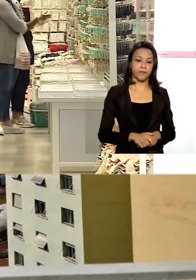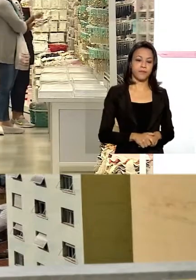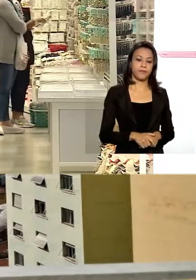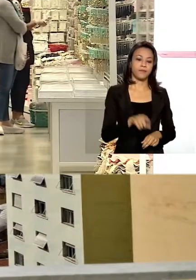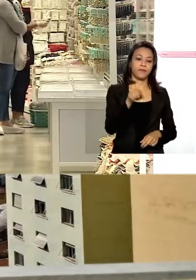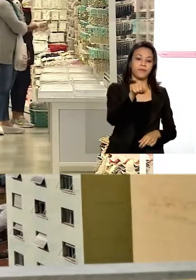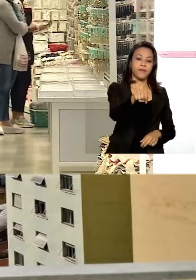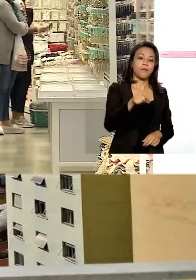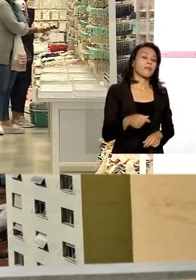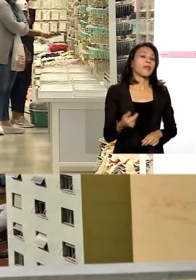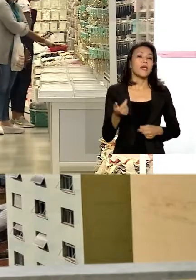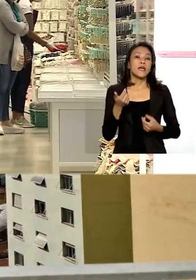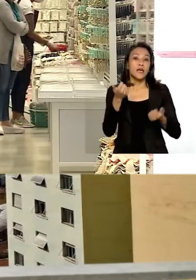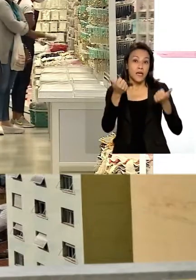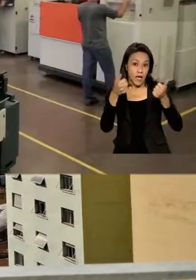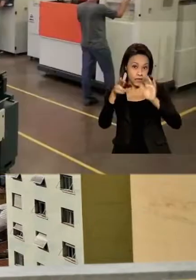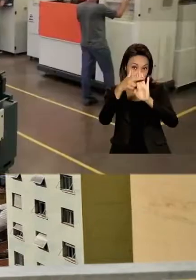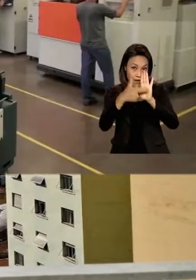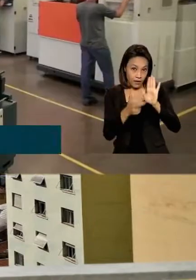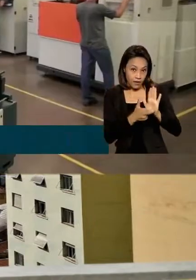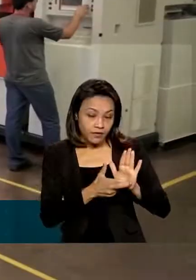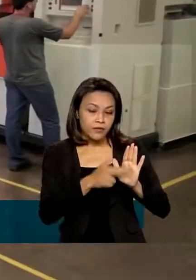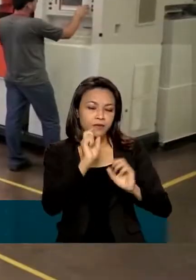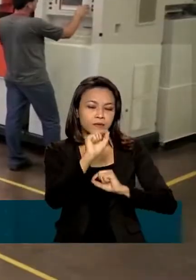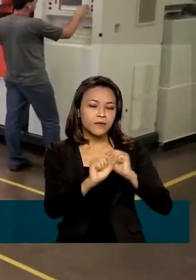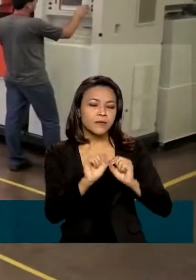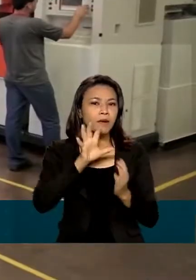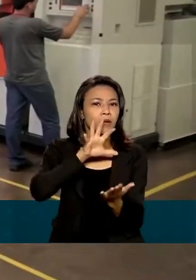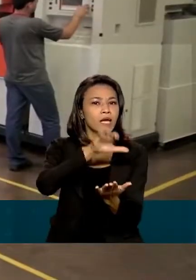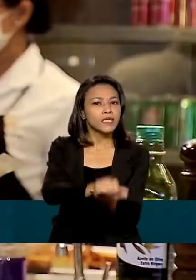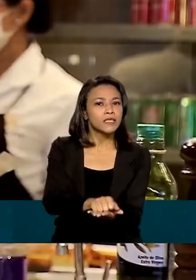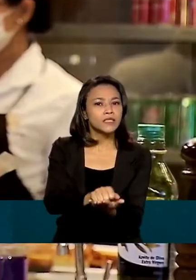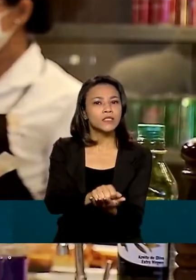Novas regras de registro de empresa já está valendo.